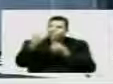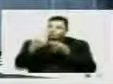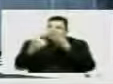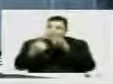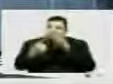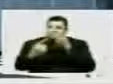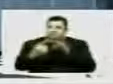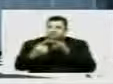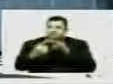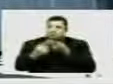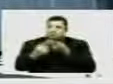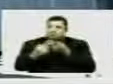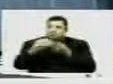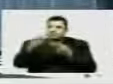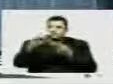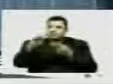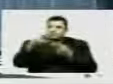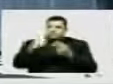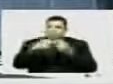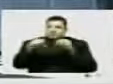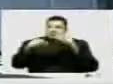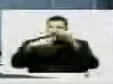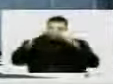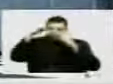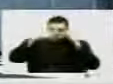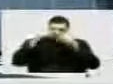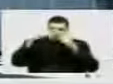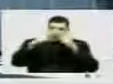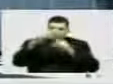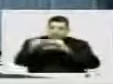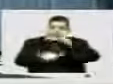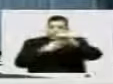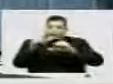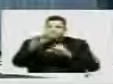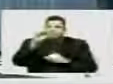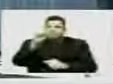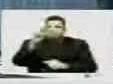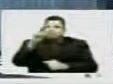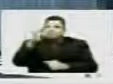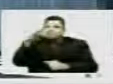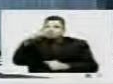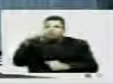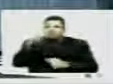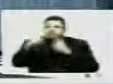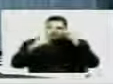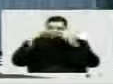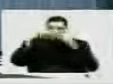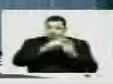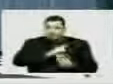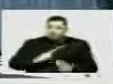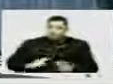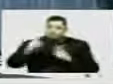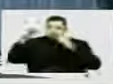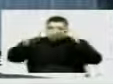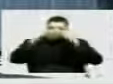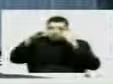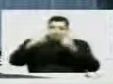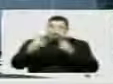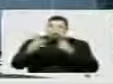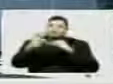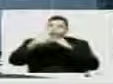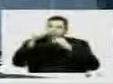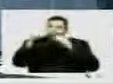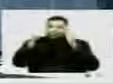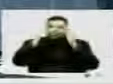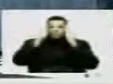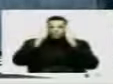único. O Corecon está preocupado, o superintendente da Suframa está preocupado, o governador está preocupado, todos